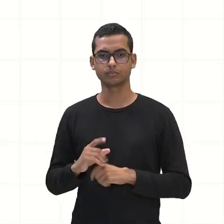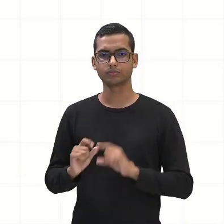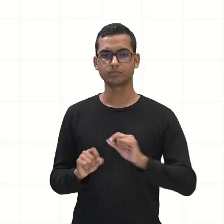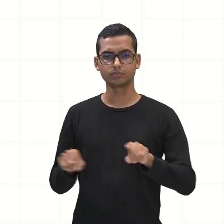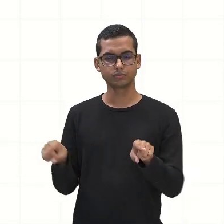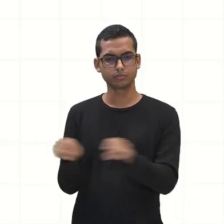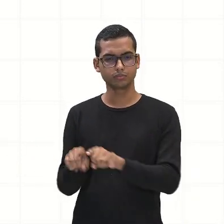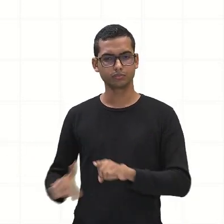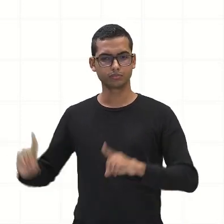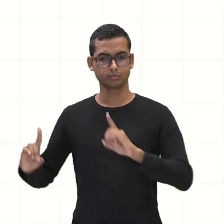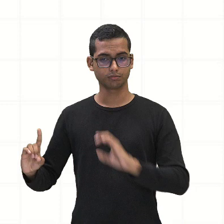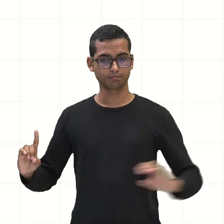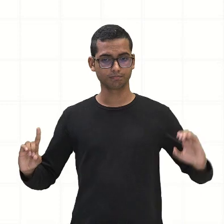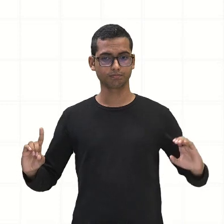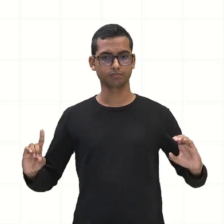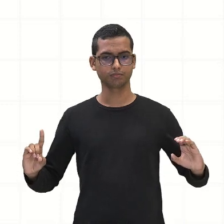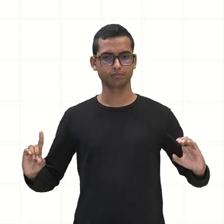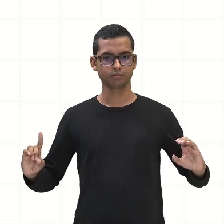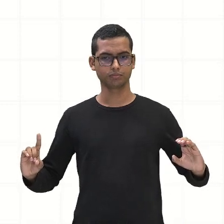D até